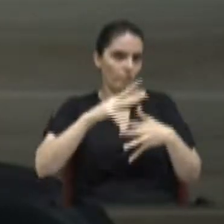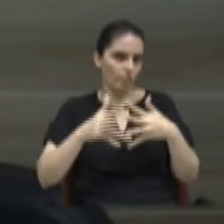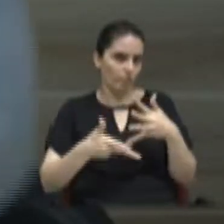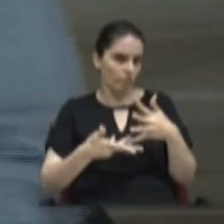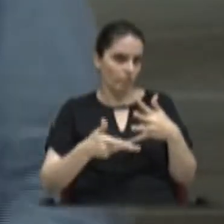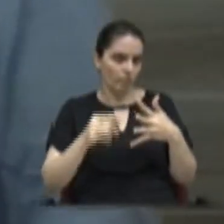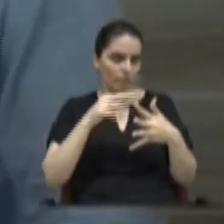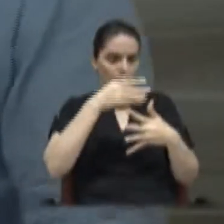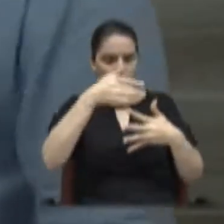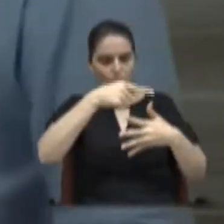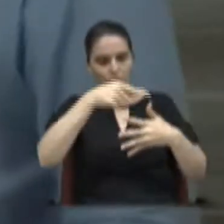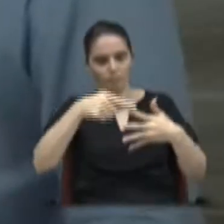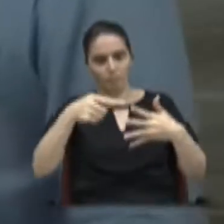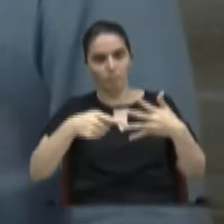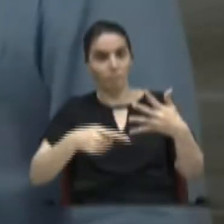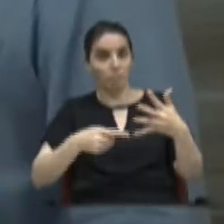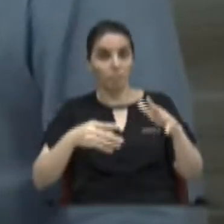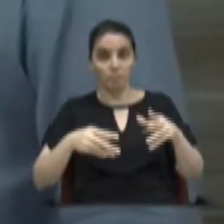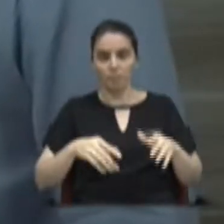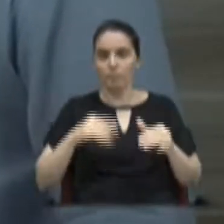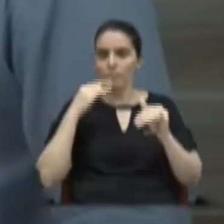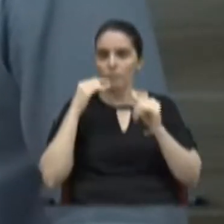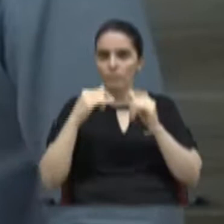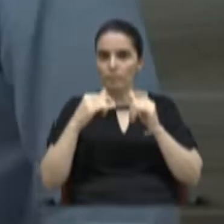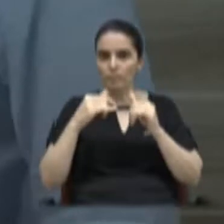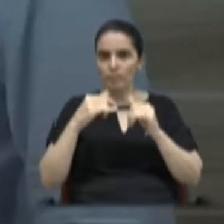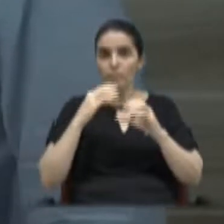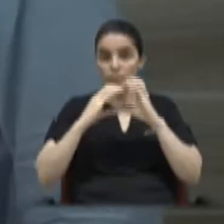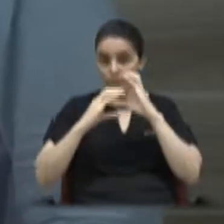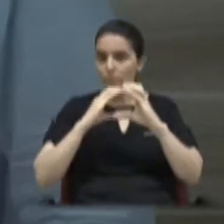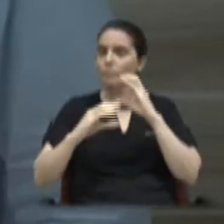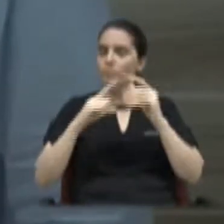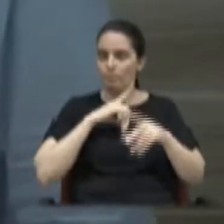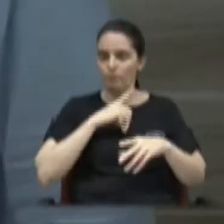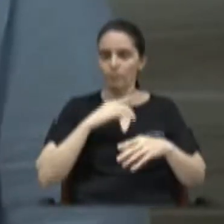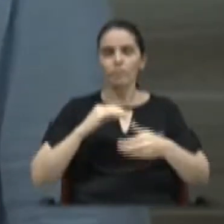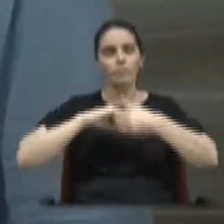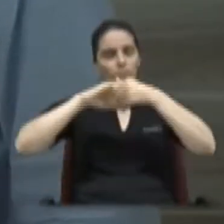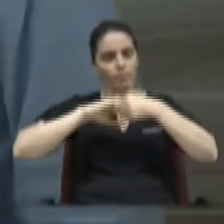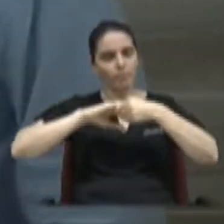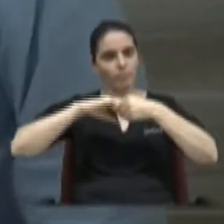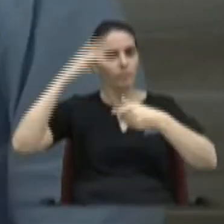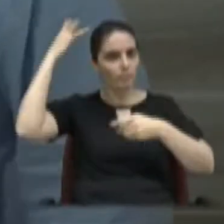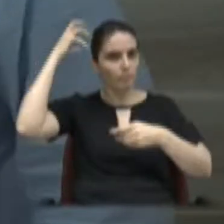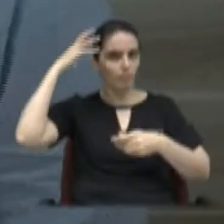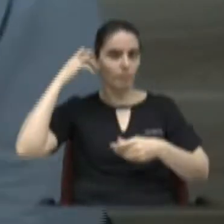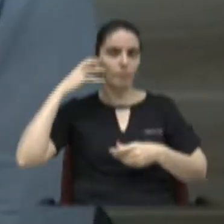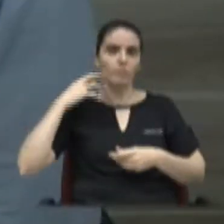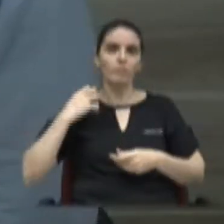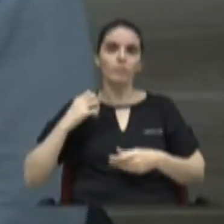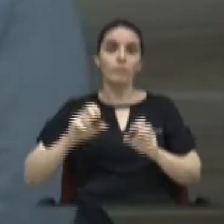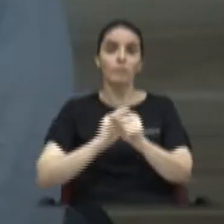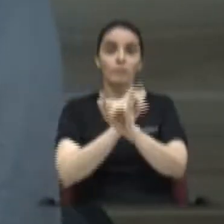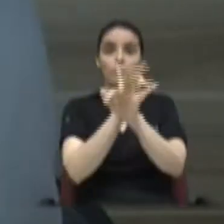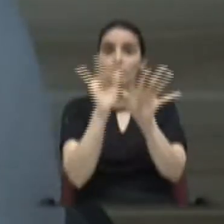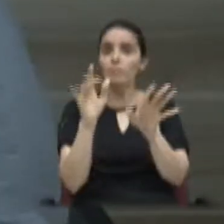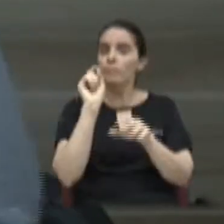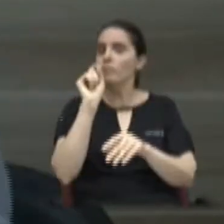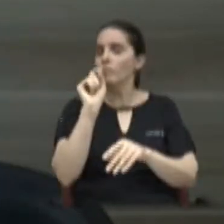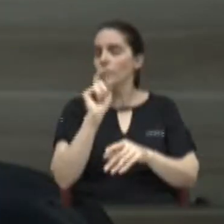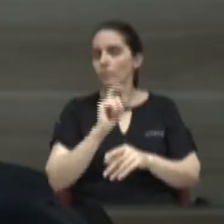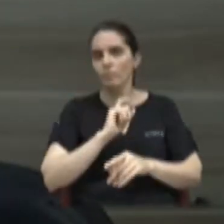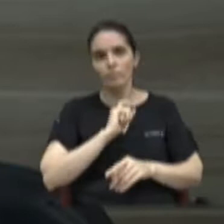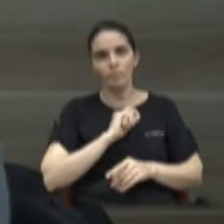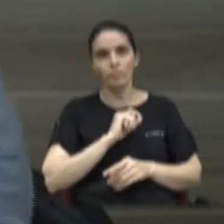se comunicar. Então, parabéns, vereadora. Que fique claro, então, que a gente em nenhum momento,